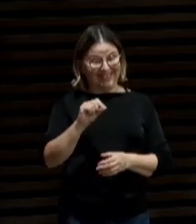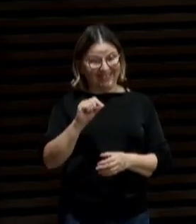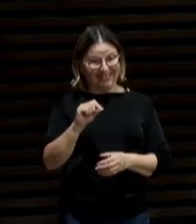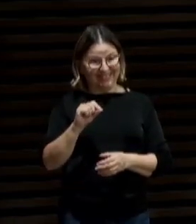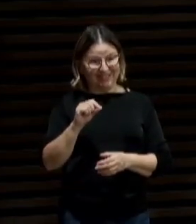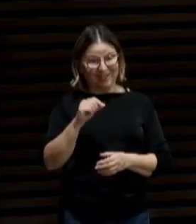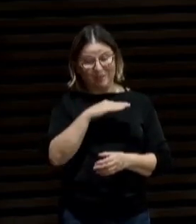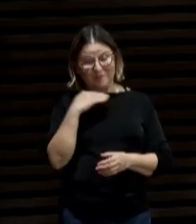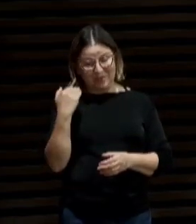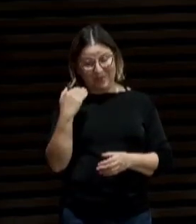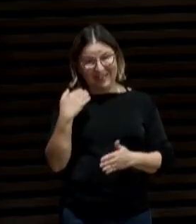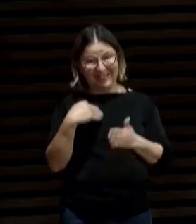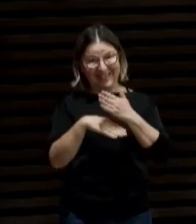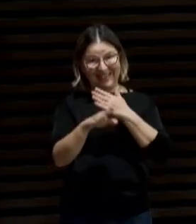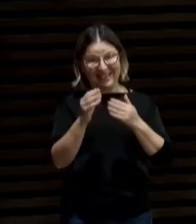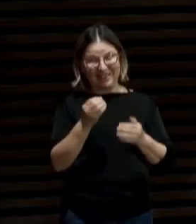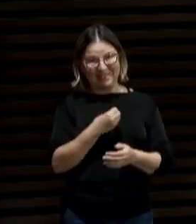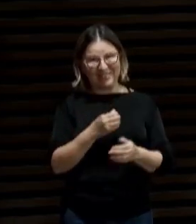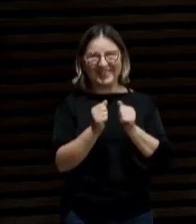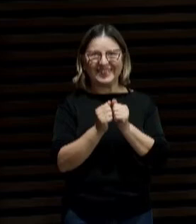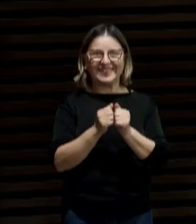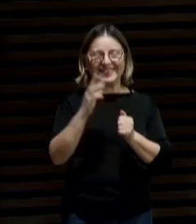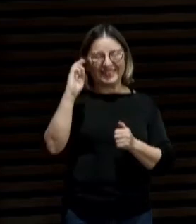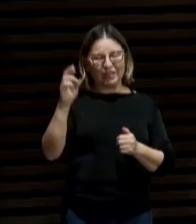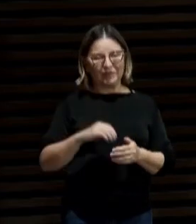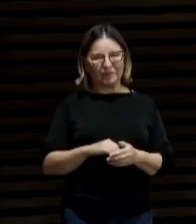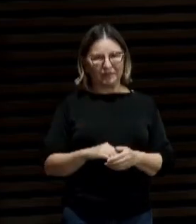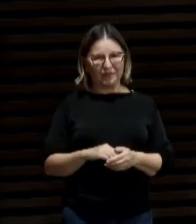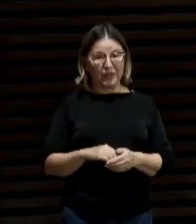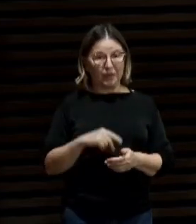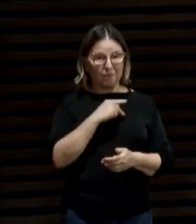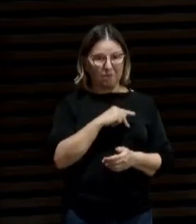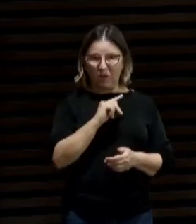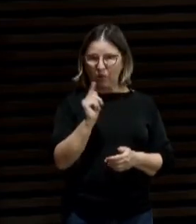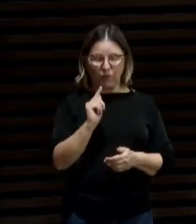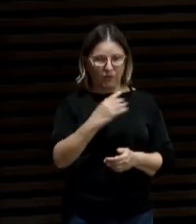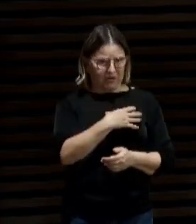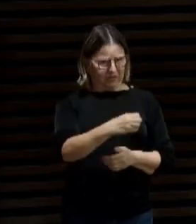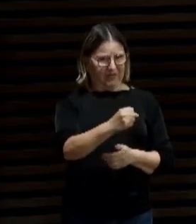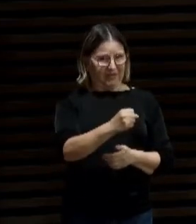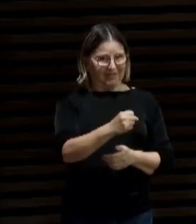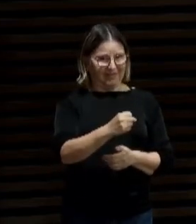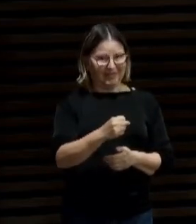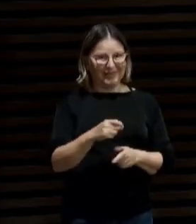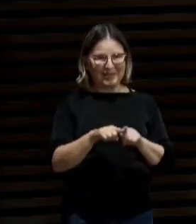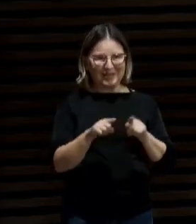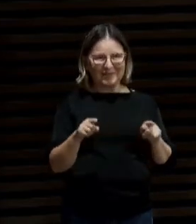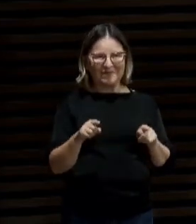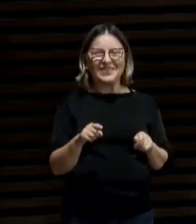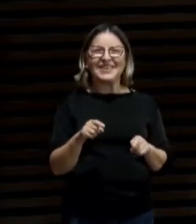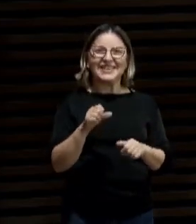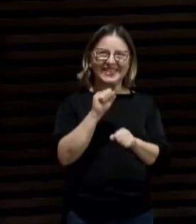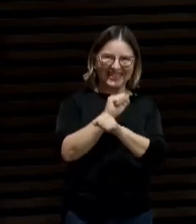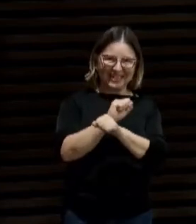aqui, Paulo, na verdade, mais uma vez, irmãos, ele não era suicida. Ele aspirava, gemendo o retorno do Senhor.